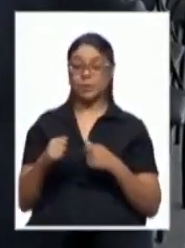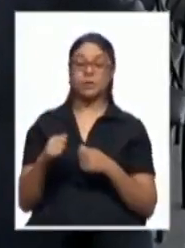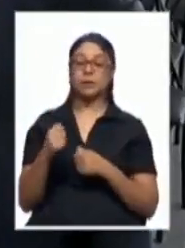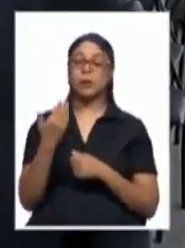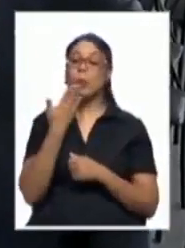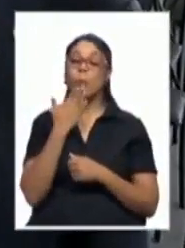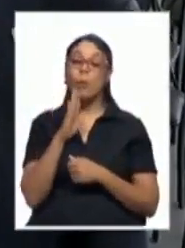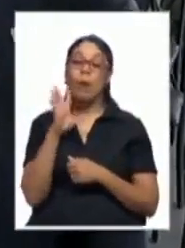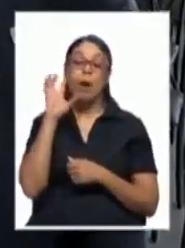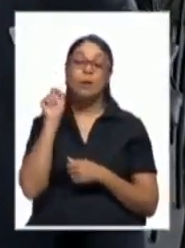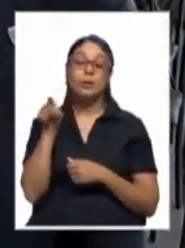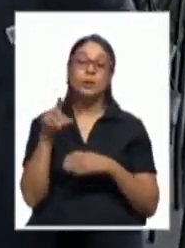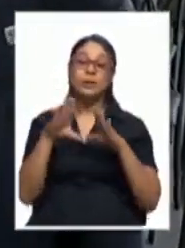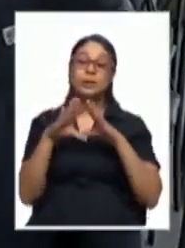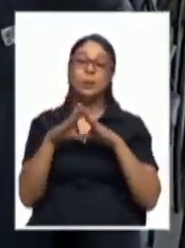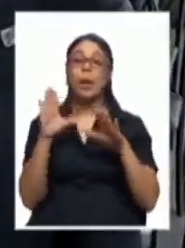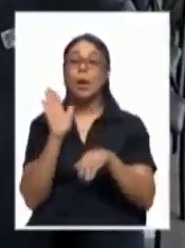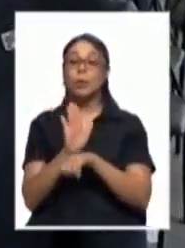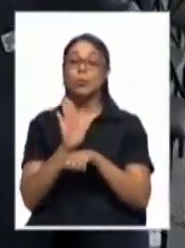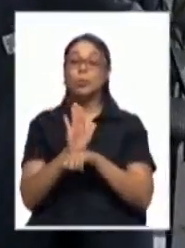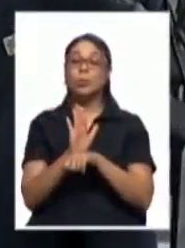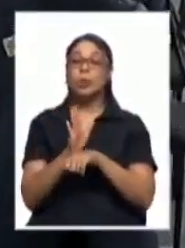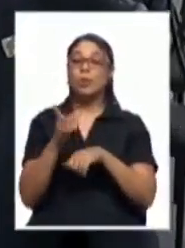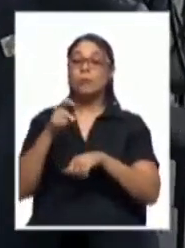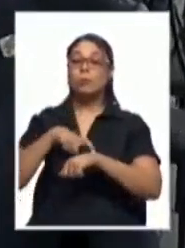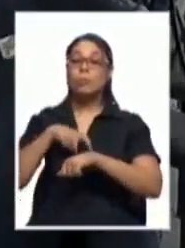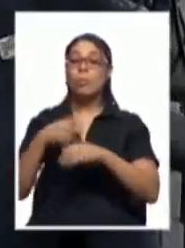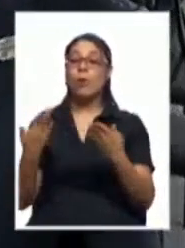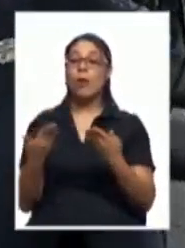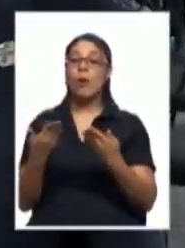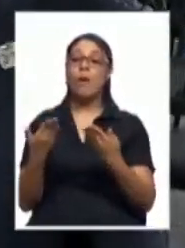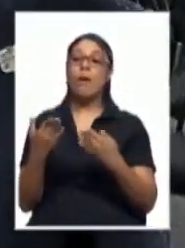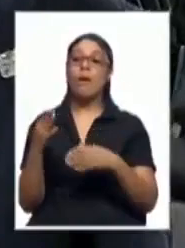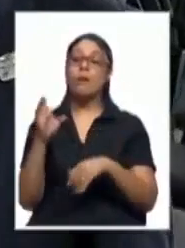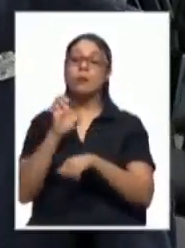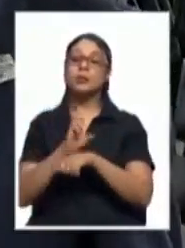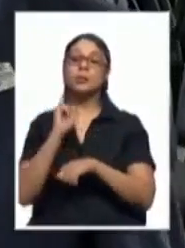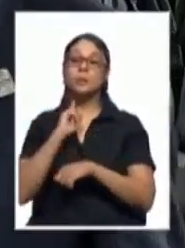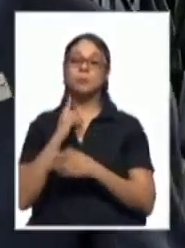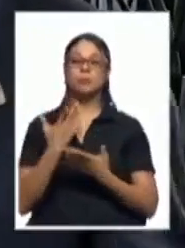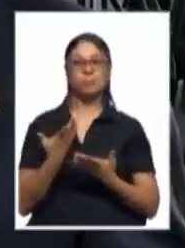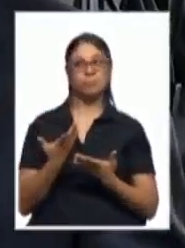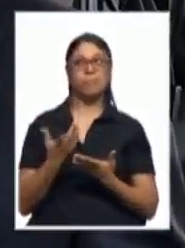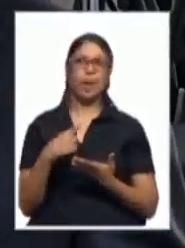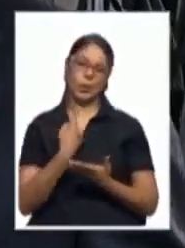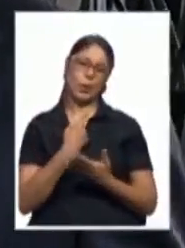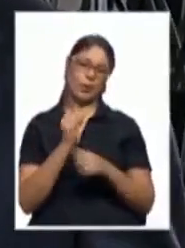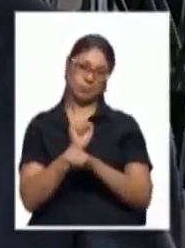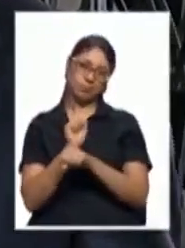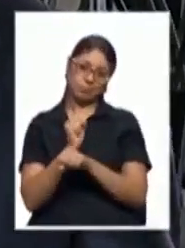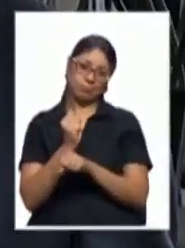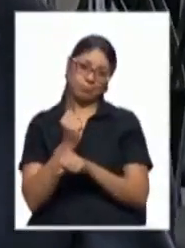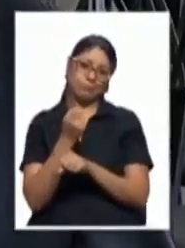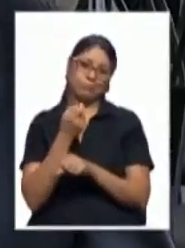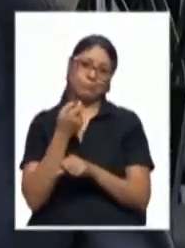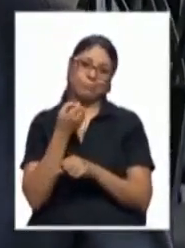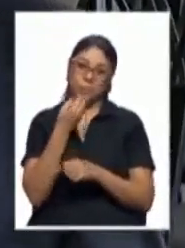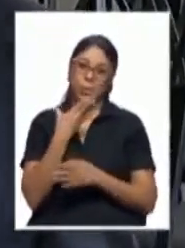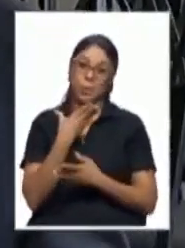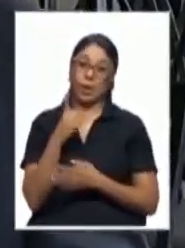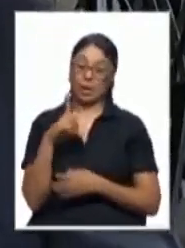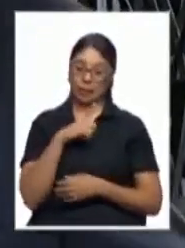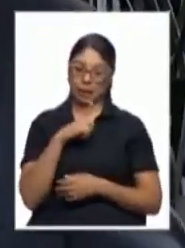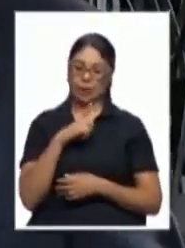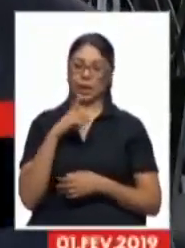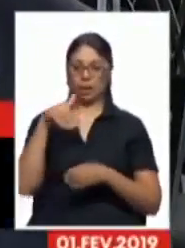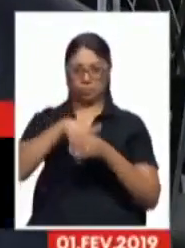relação ao papel da Assembleia diante do cenário atual que o Estado passa? A expectativa é boa. Nós tivemos vários deputados reeleitos, pessoas